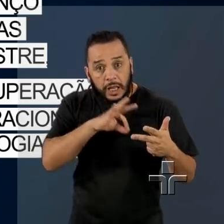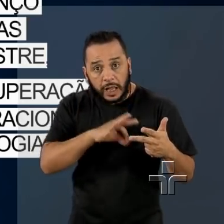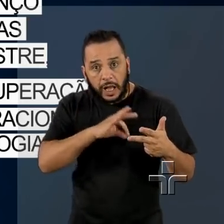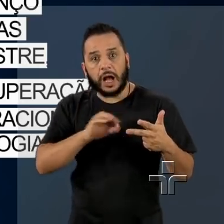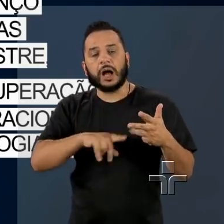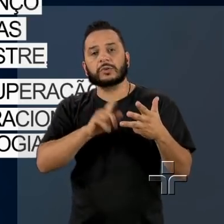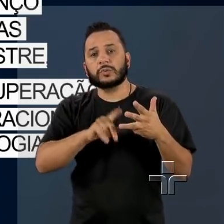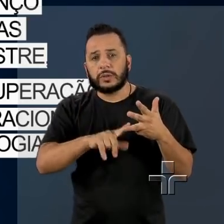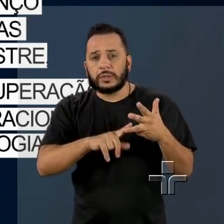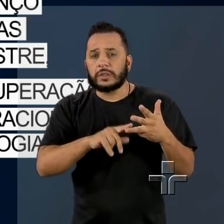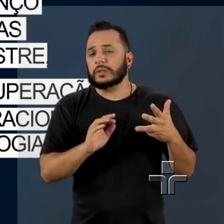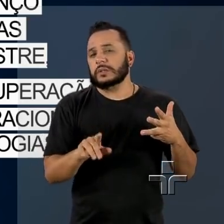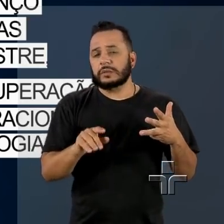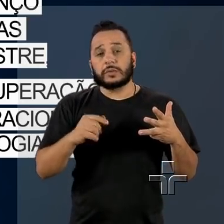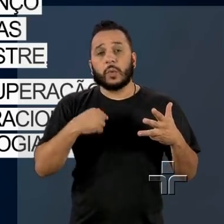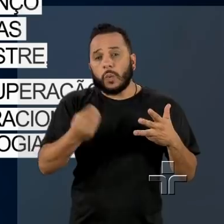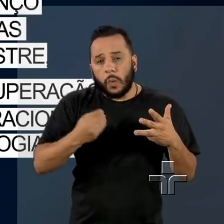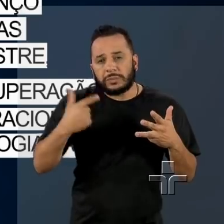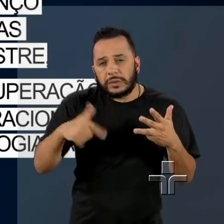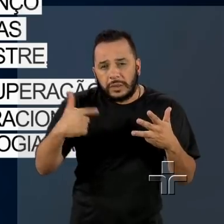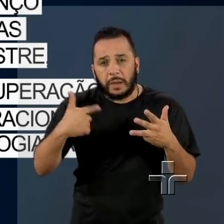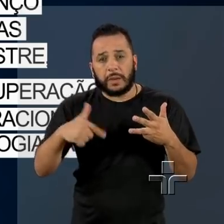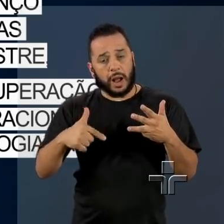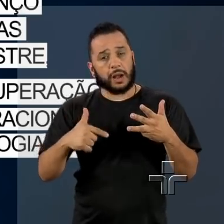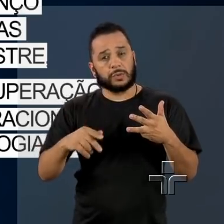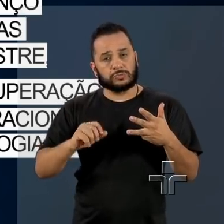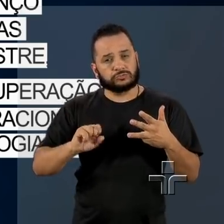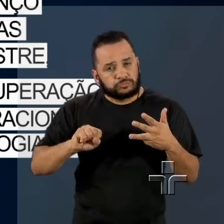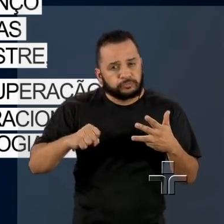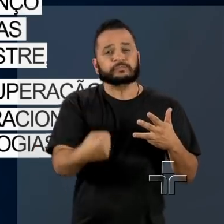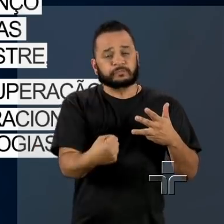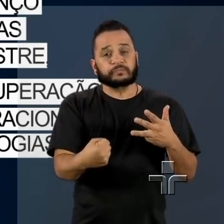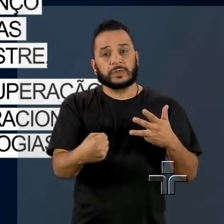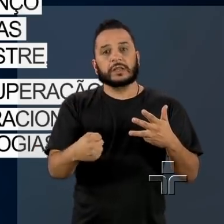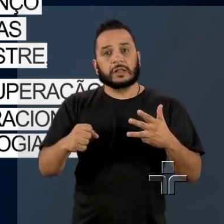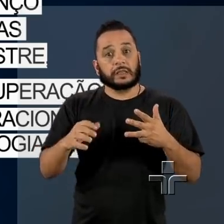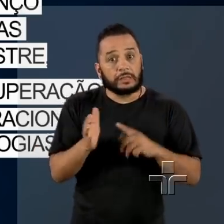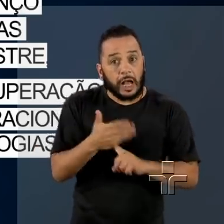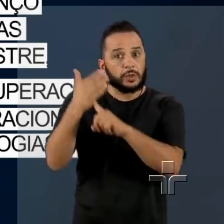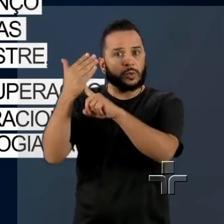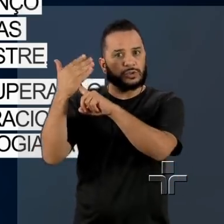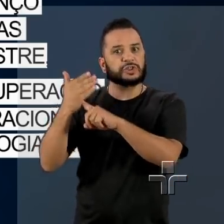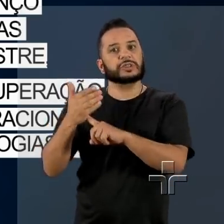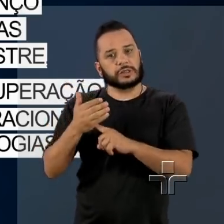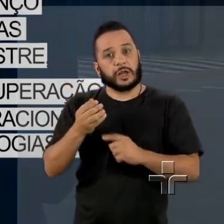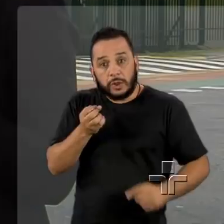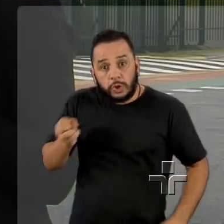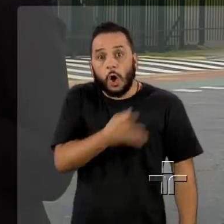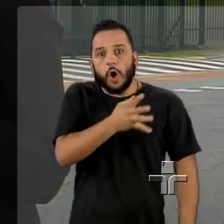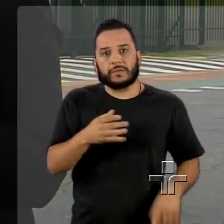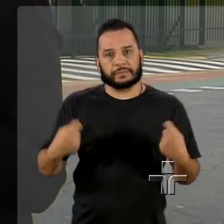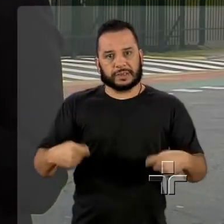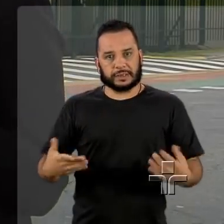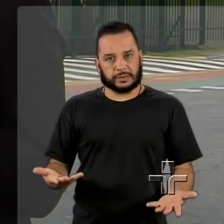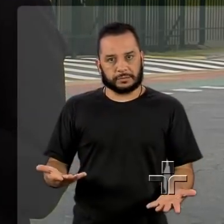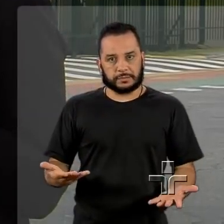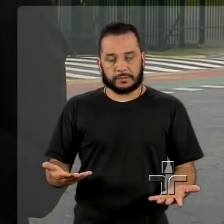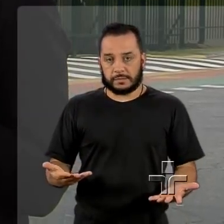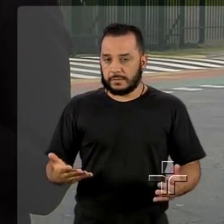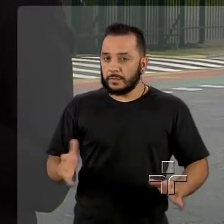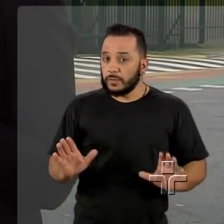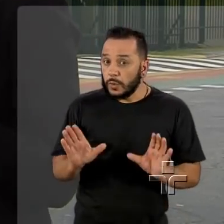brasileira. Todas as reuniões têm a participação do comandante do Exército, general Eduardo Vilas Boas. Ele já se